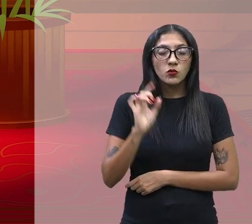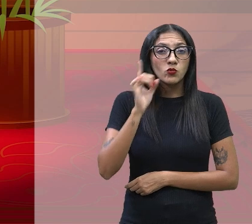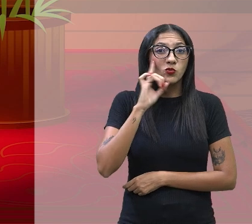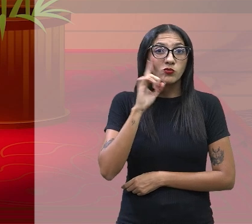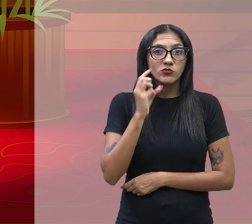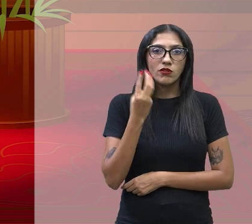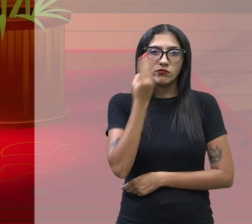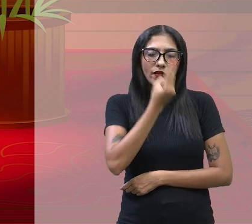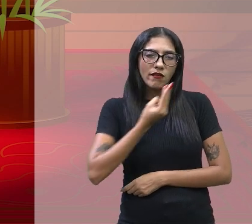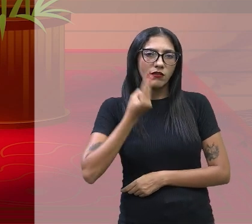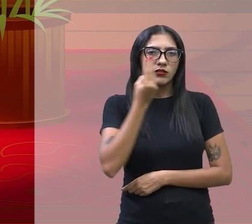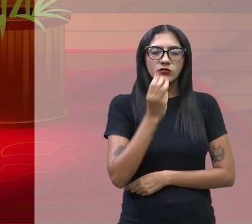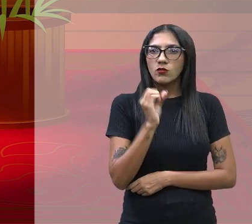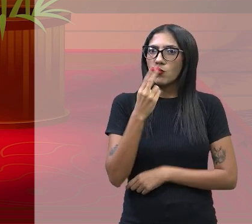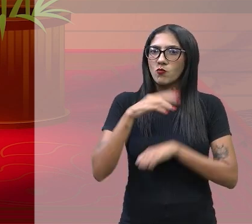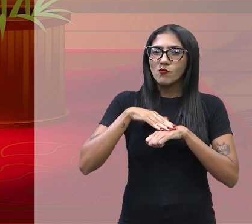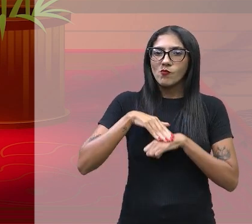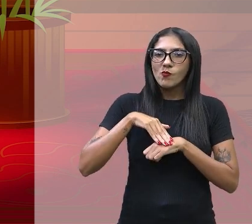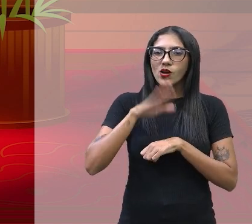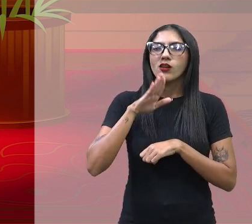ou mais e